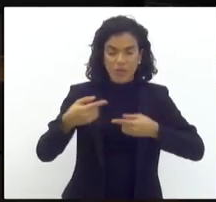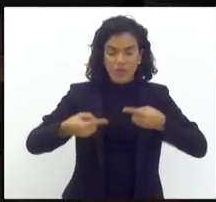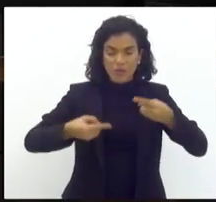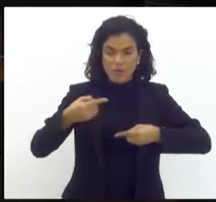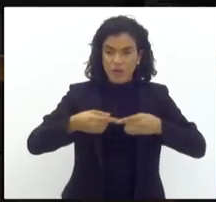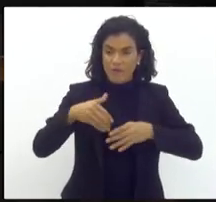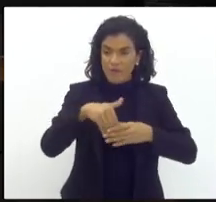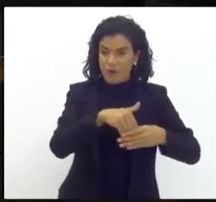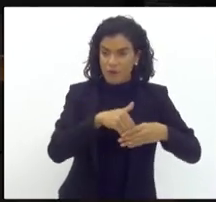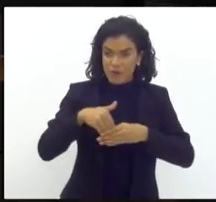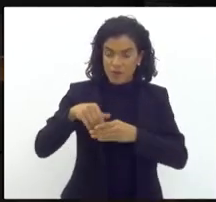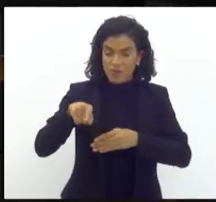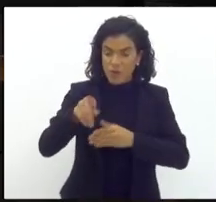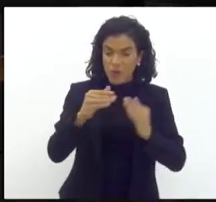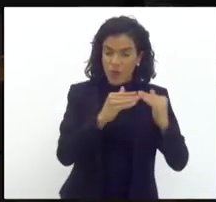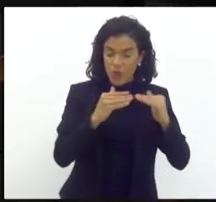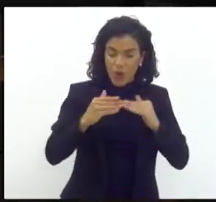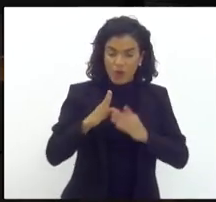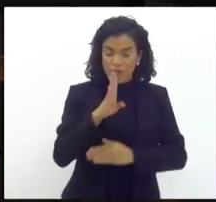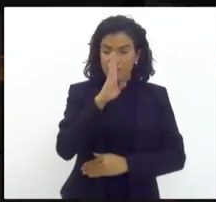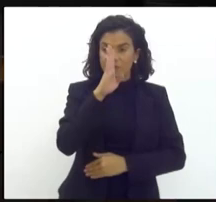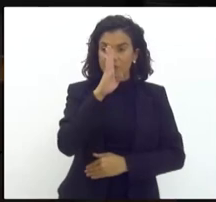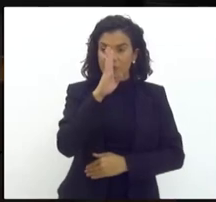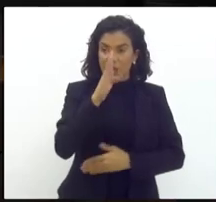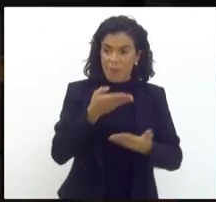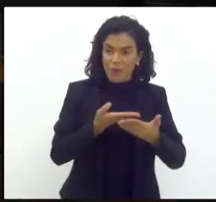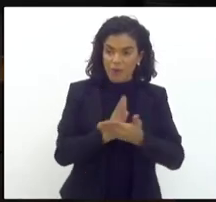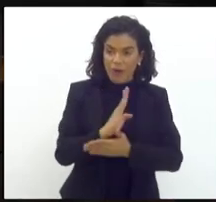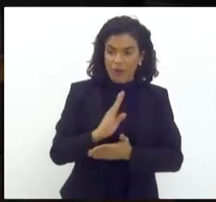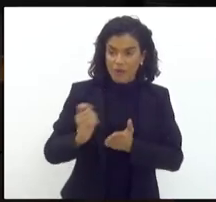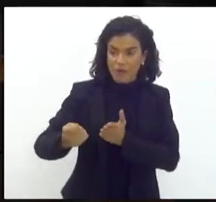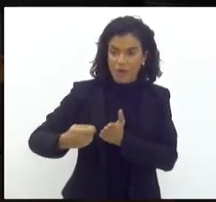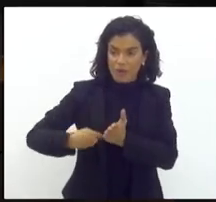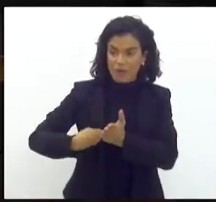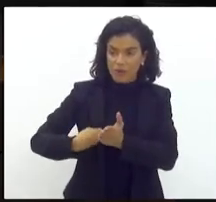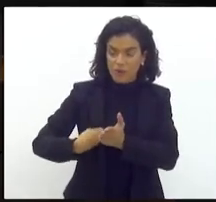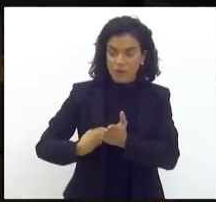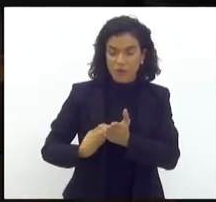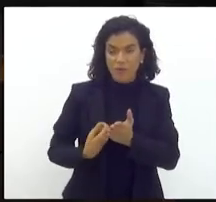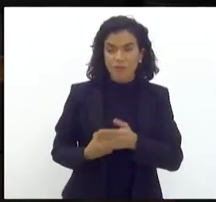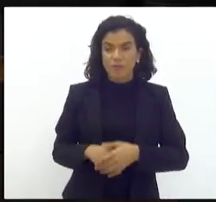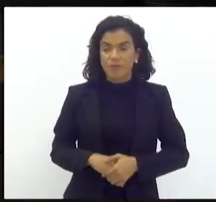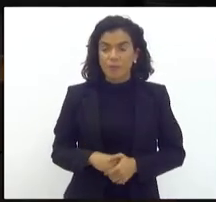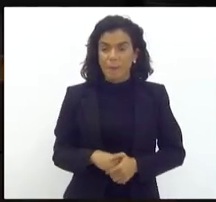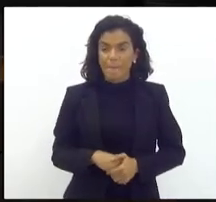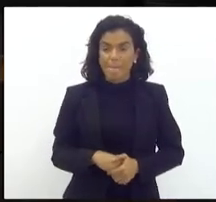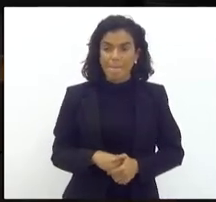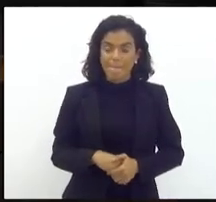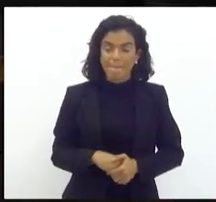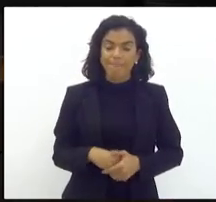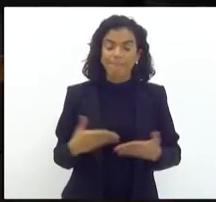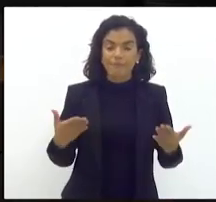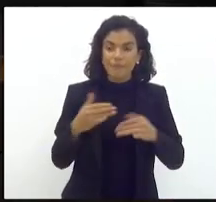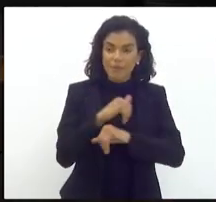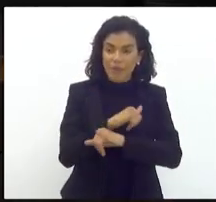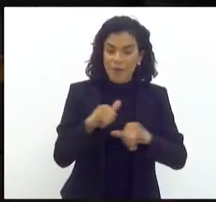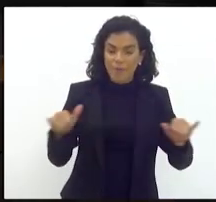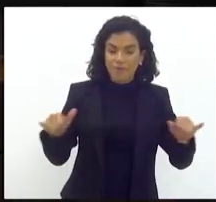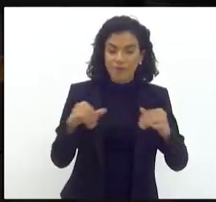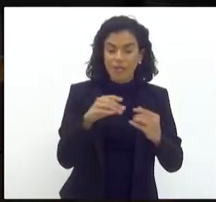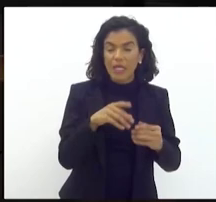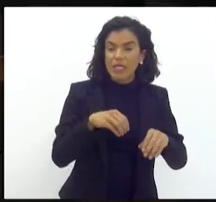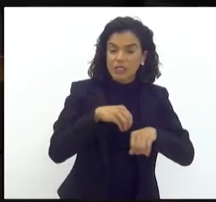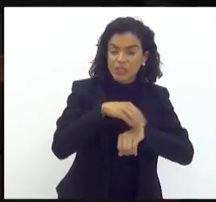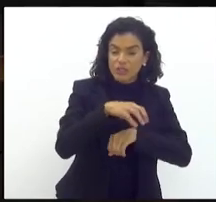discussão em votação senhores que a própria irmã News Como estão aprovado vai à promulgação anuncio indicação